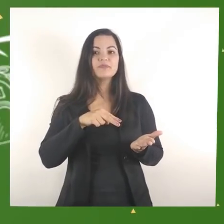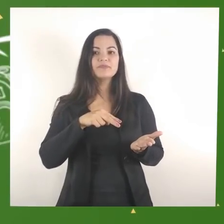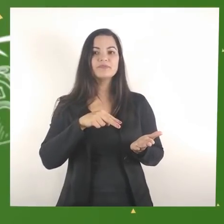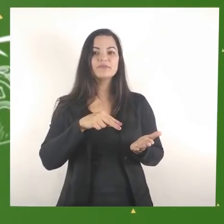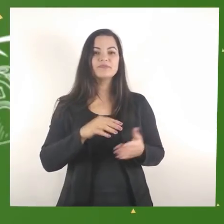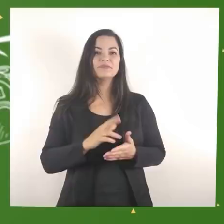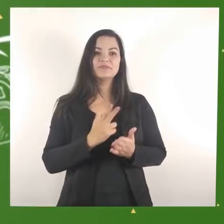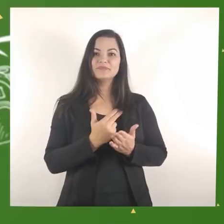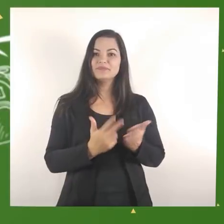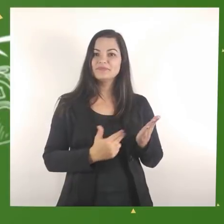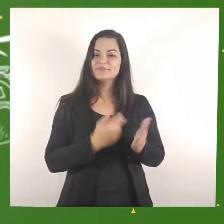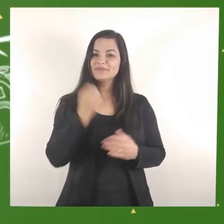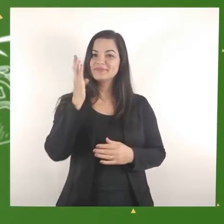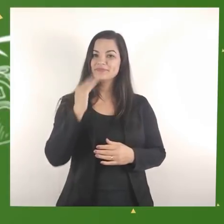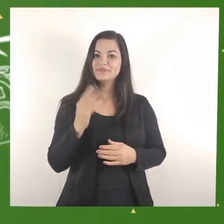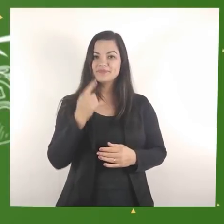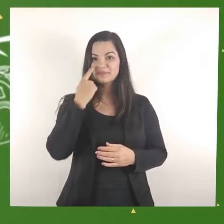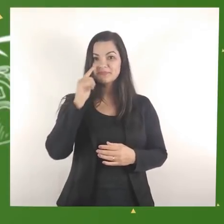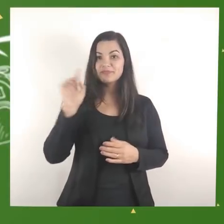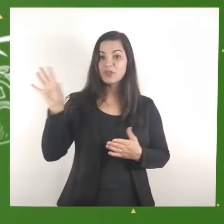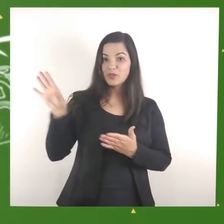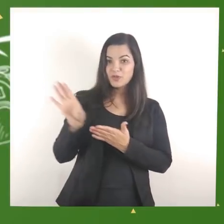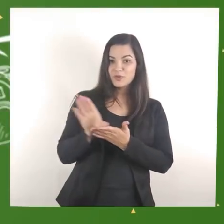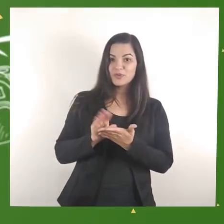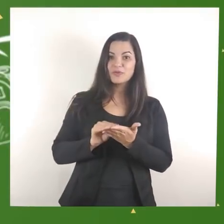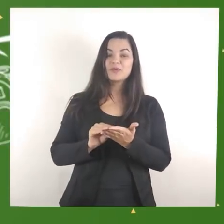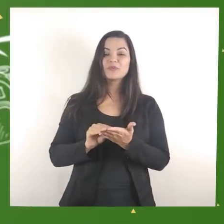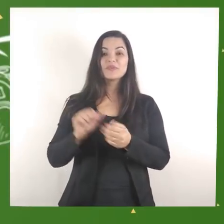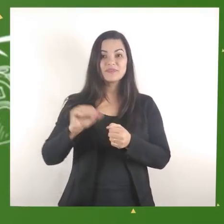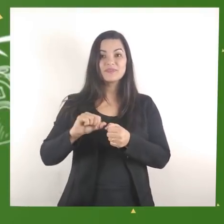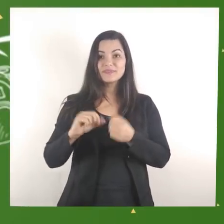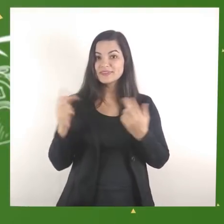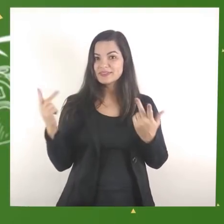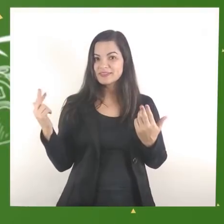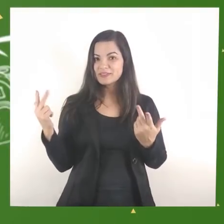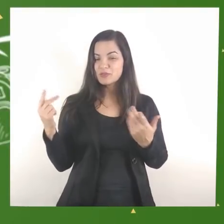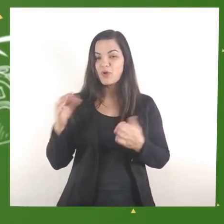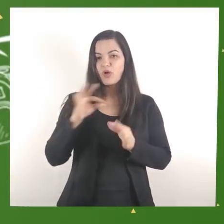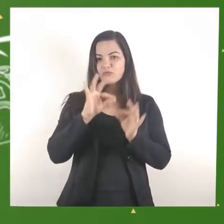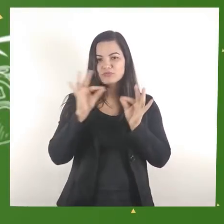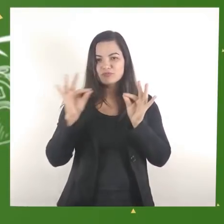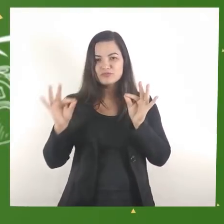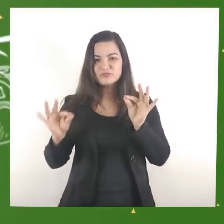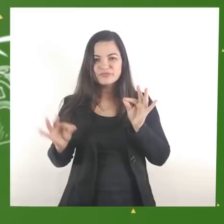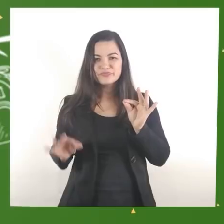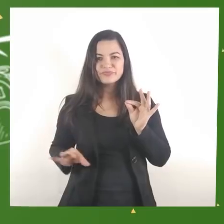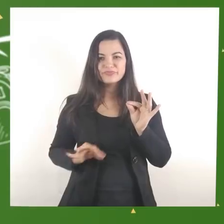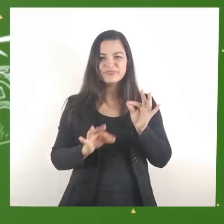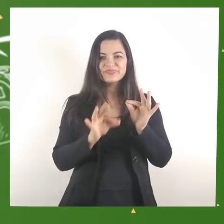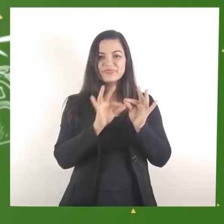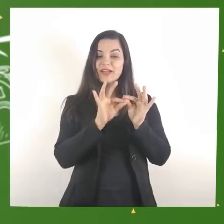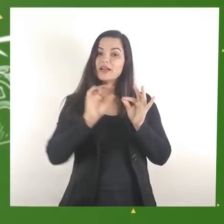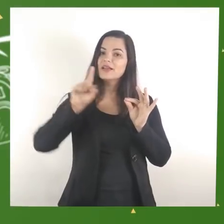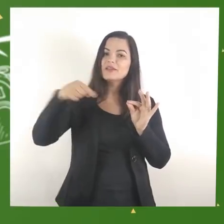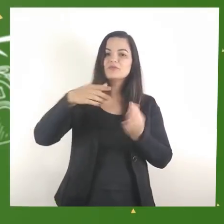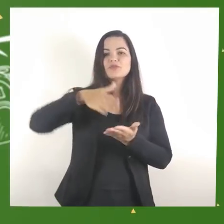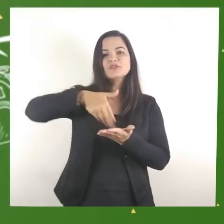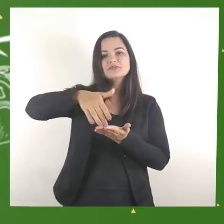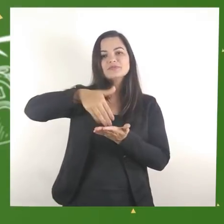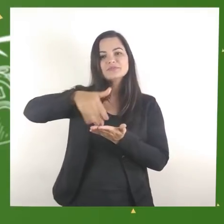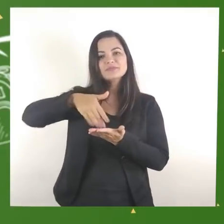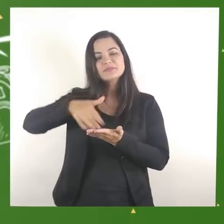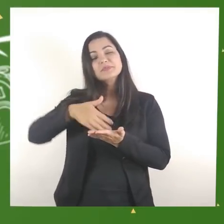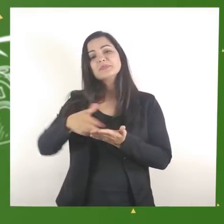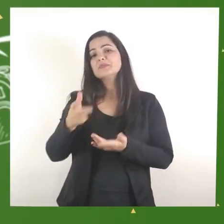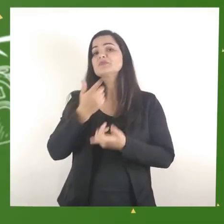E aí você pode já contornar para depois pintar na cor